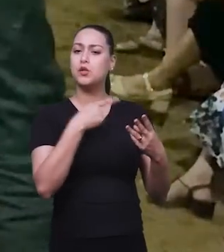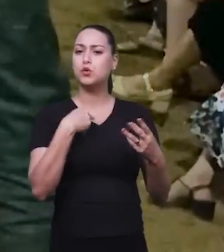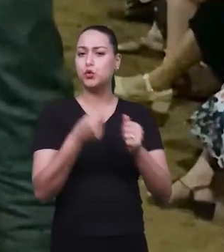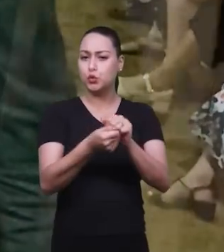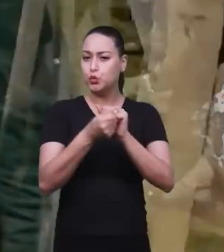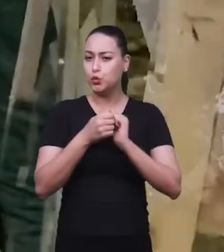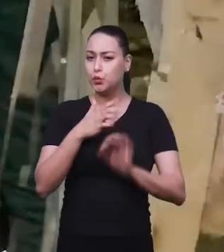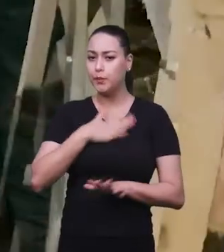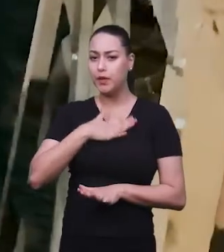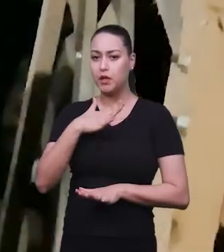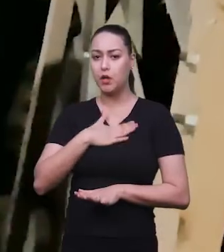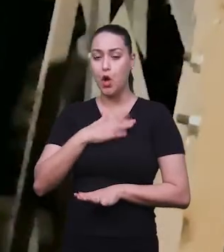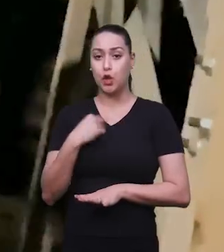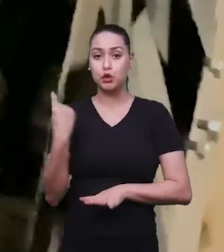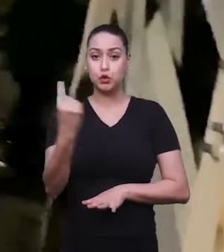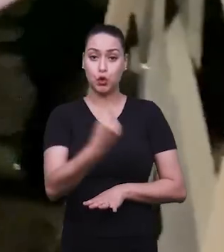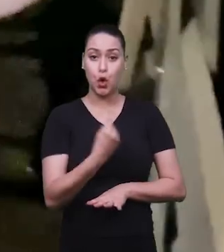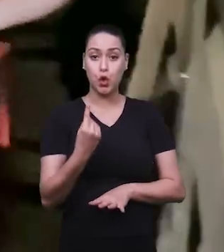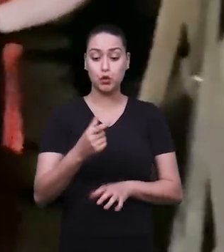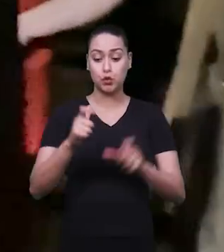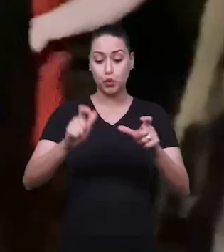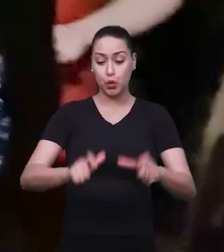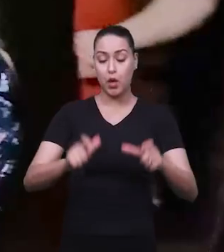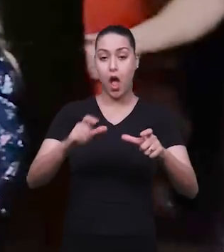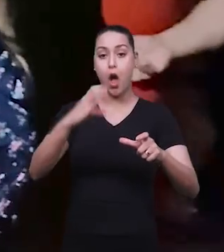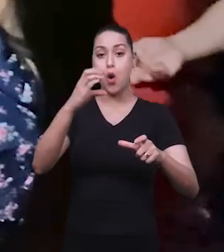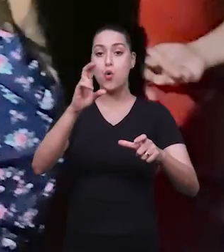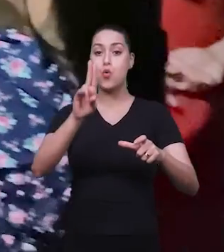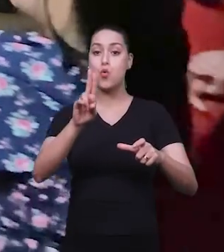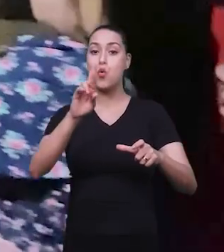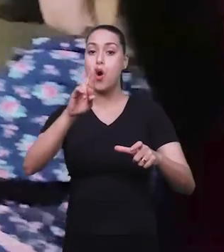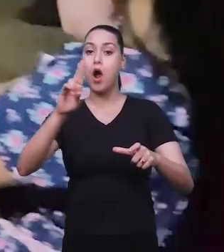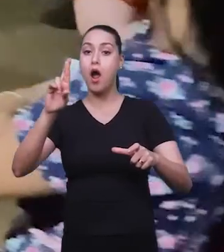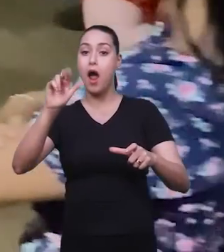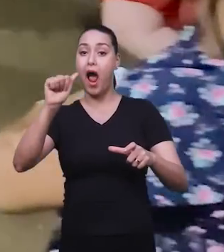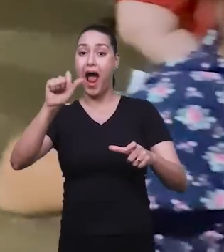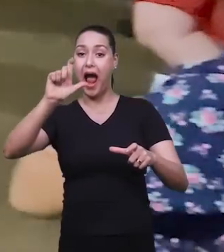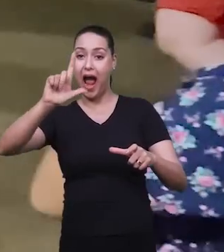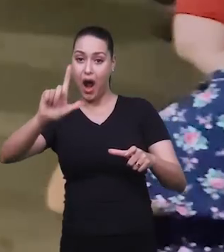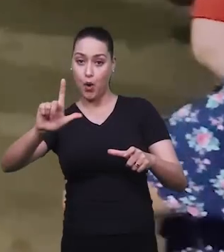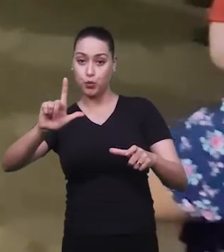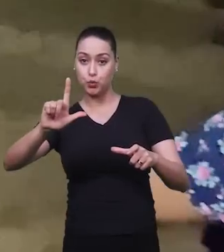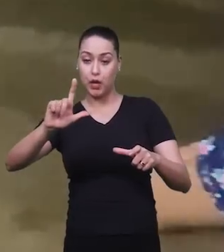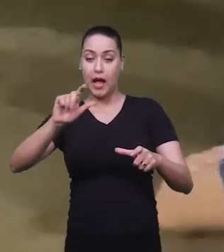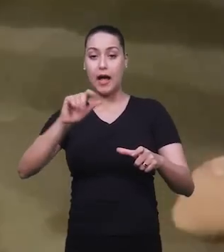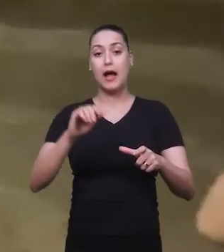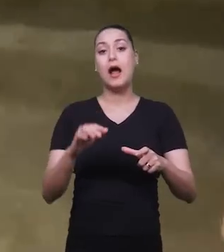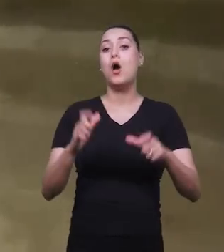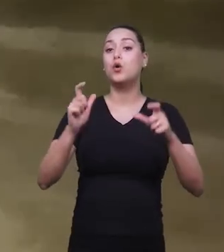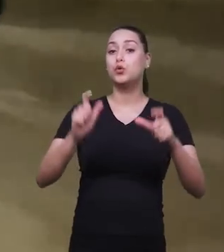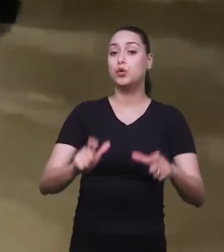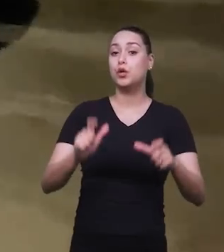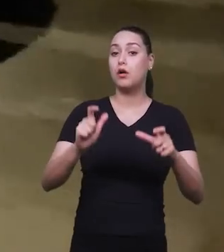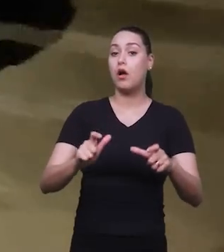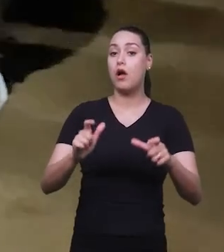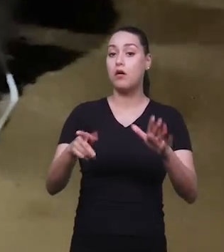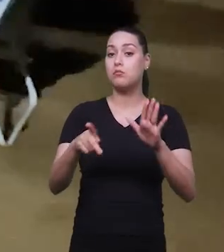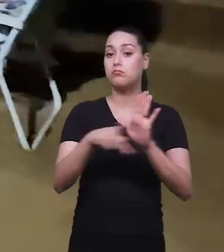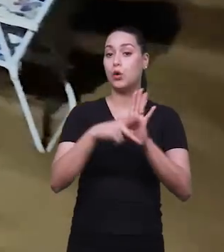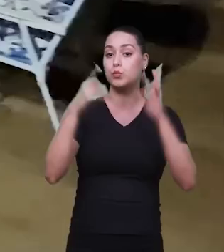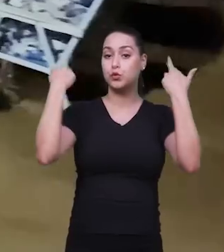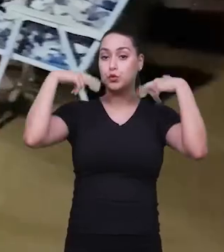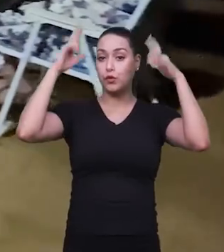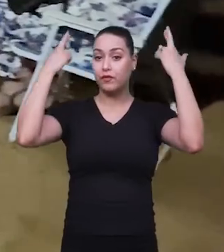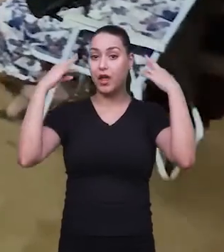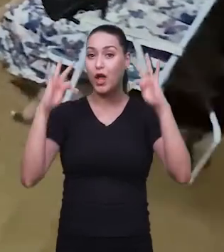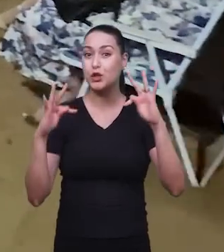Bueno. Estamos aqui dentro de um curral. Podemos dizer que é um aprisco. Aqui está as ovelhas. Aqui na zona rural,